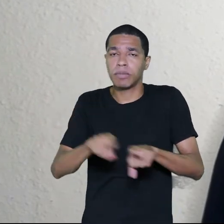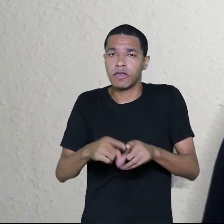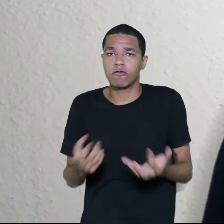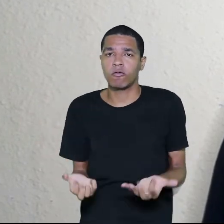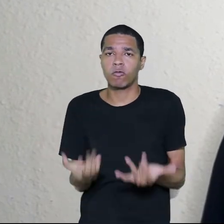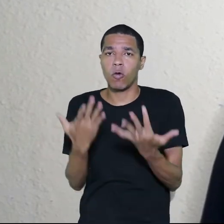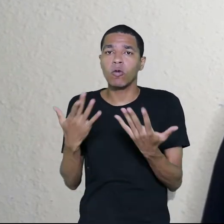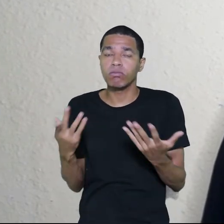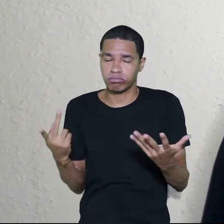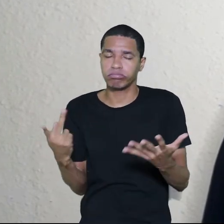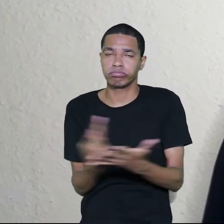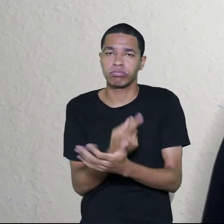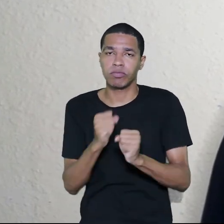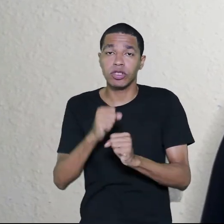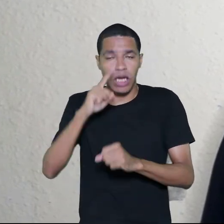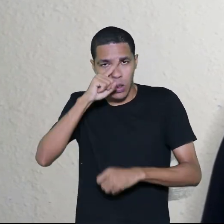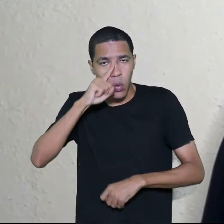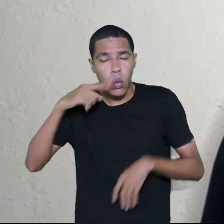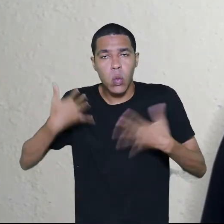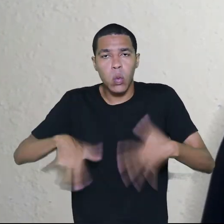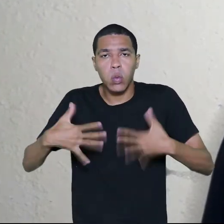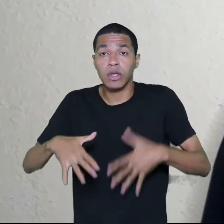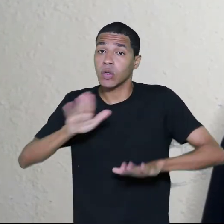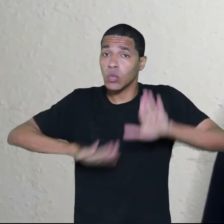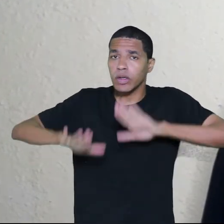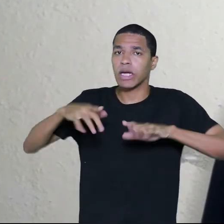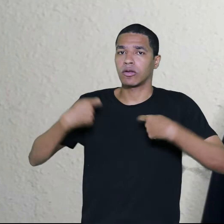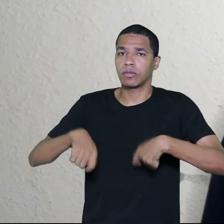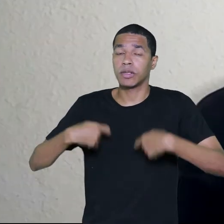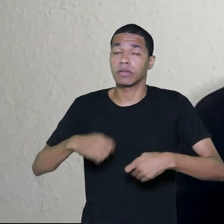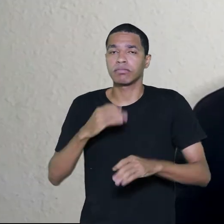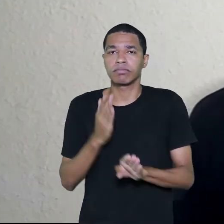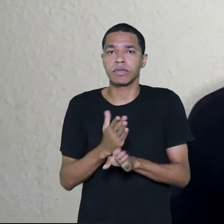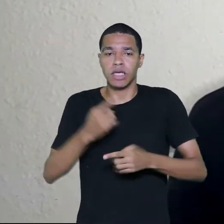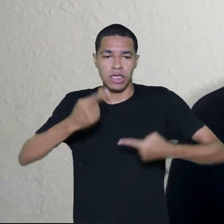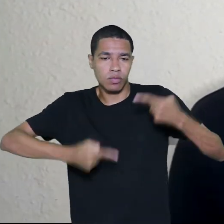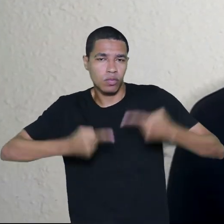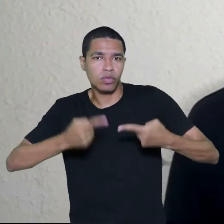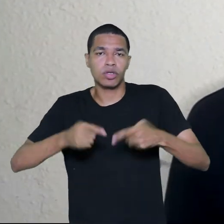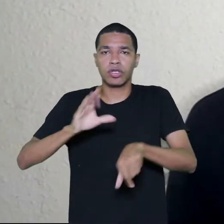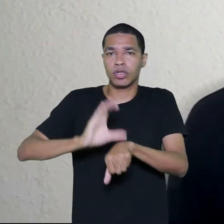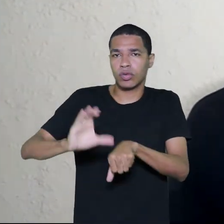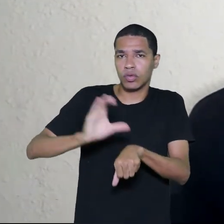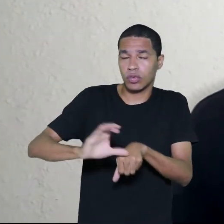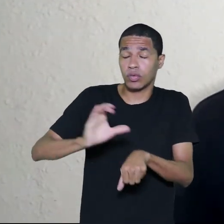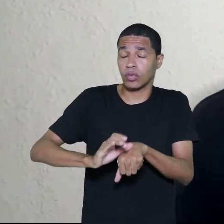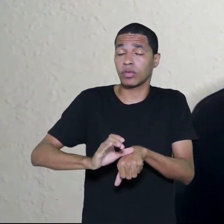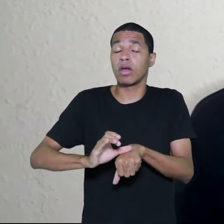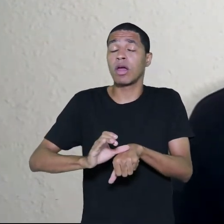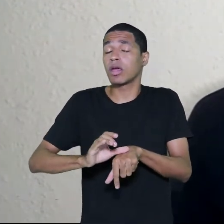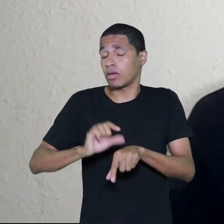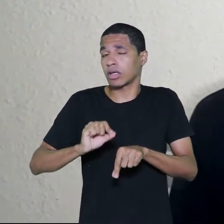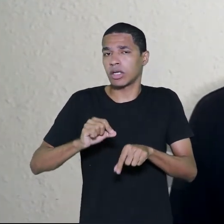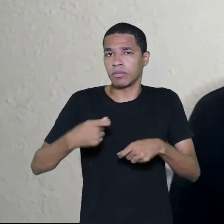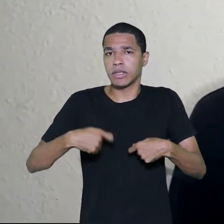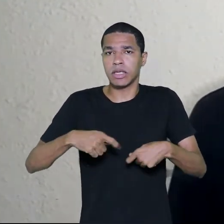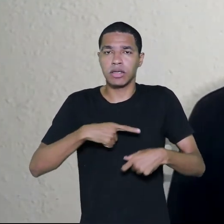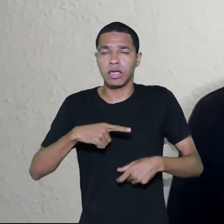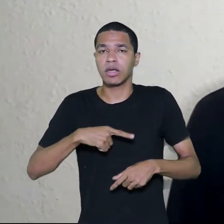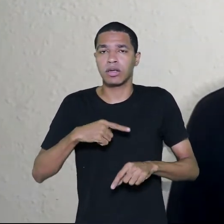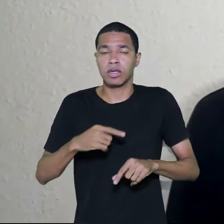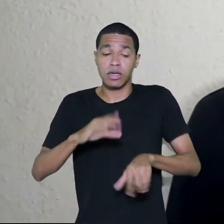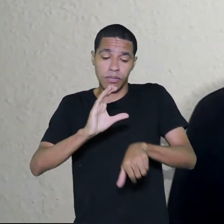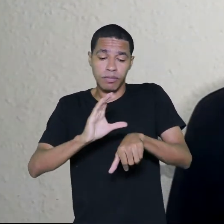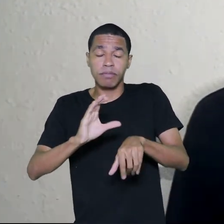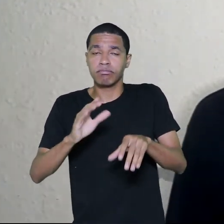mesmo causar incêndio. Então ele é muito perigoso e é necessário bastante cuidado. Essa política de curso, ela deve ser